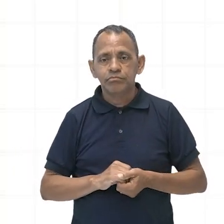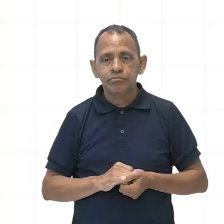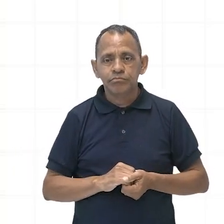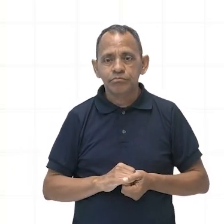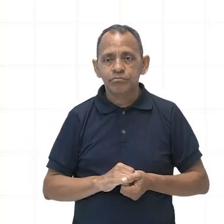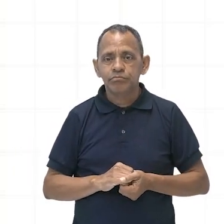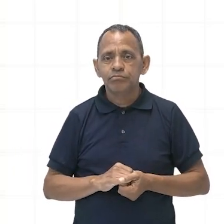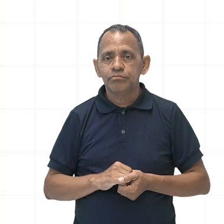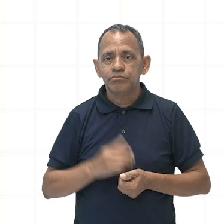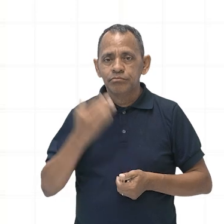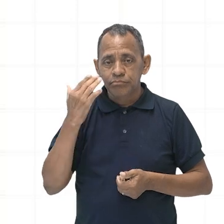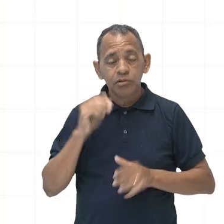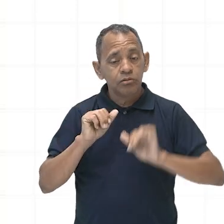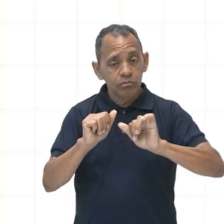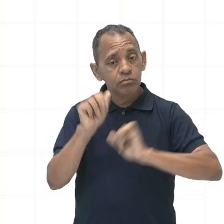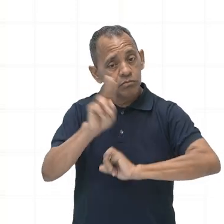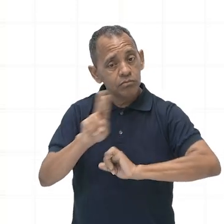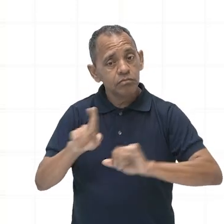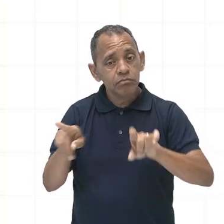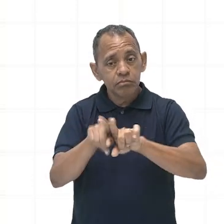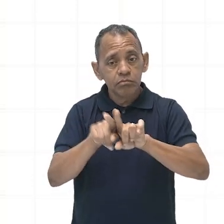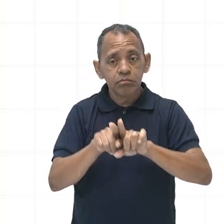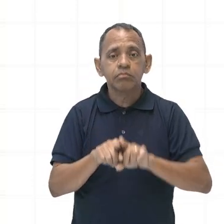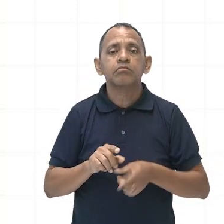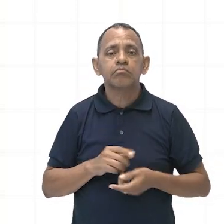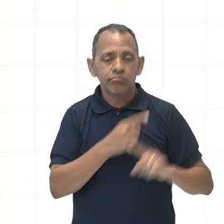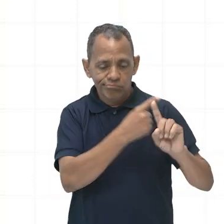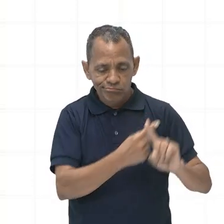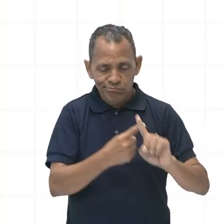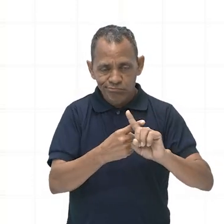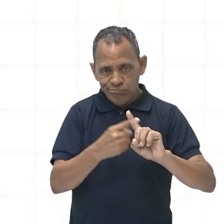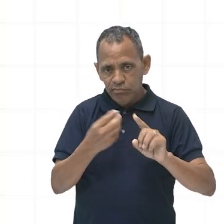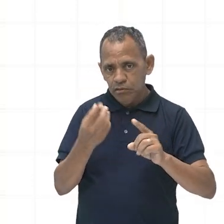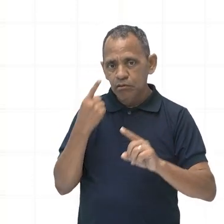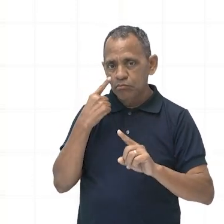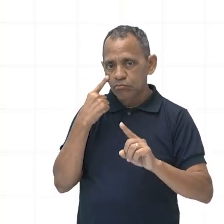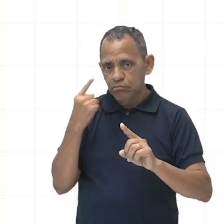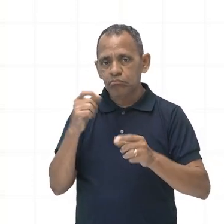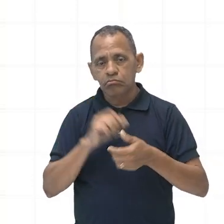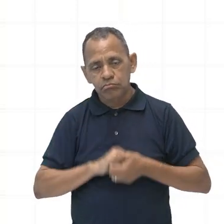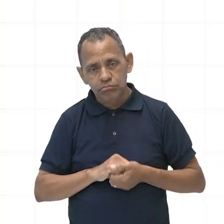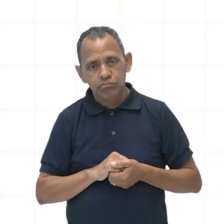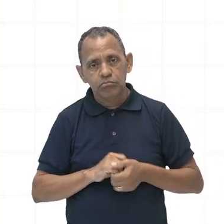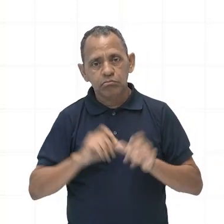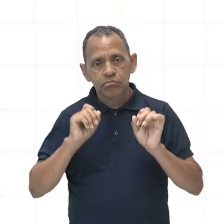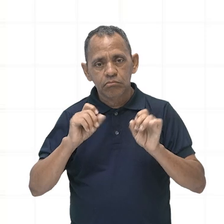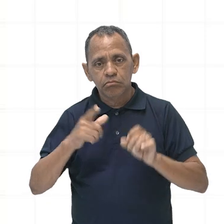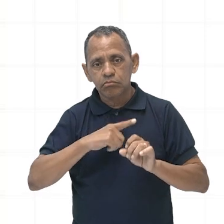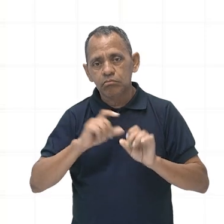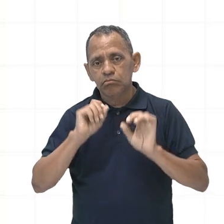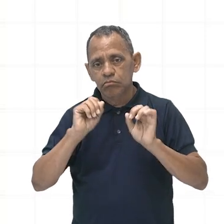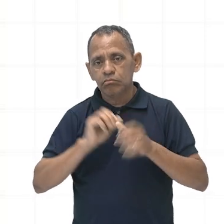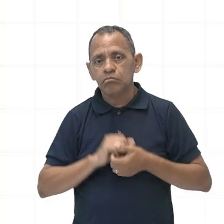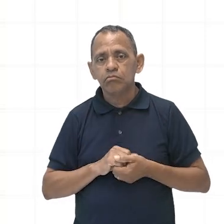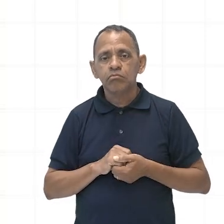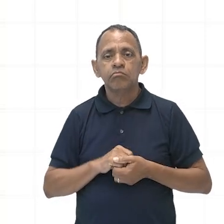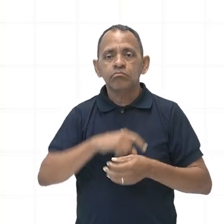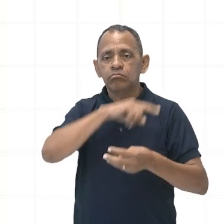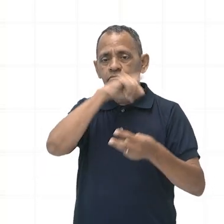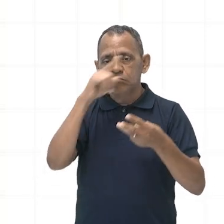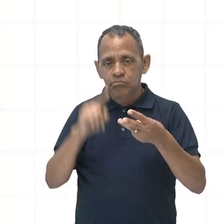Aqui, ó, posso aplicar essa propriedade. Observe que vamos aplicar a propriedade, acho que de número